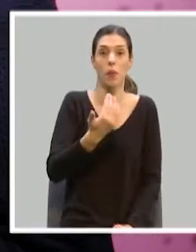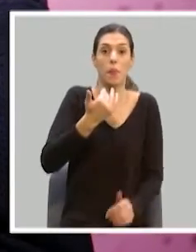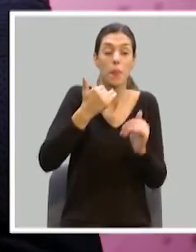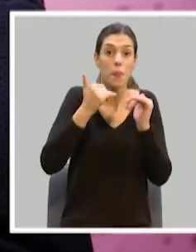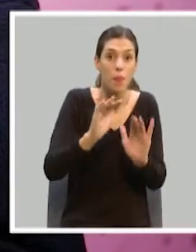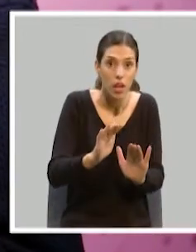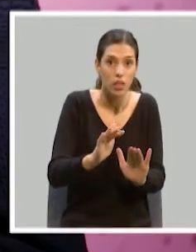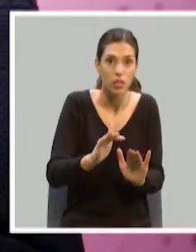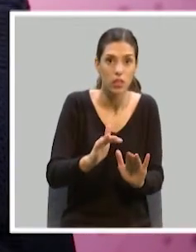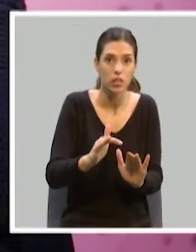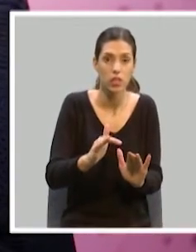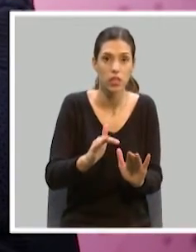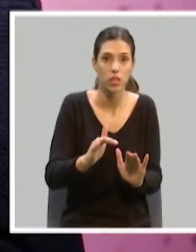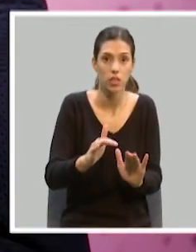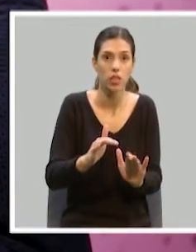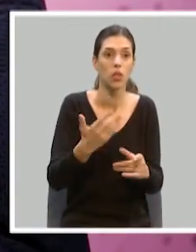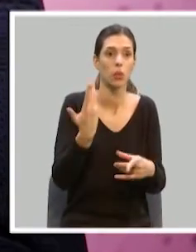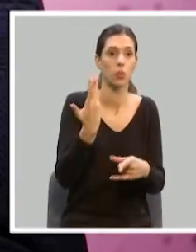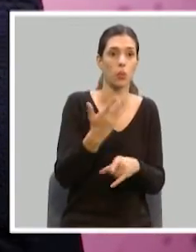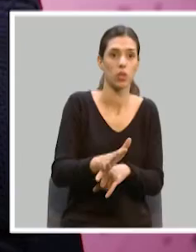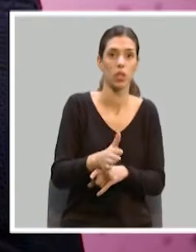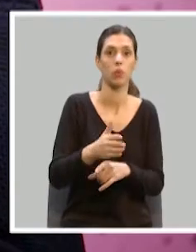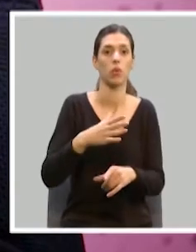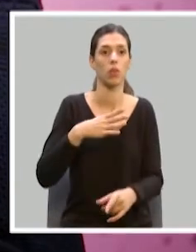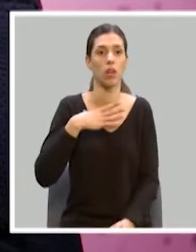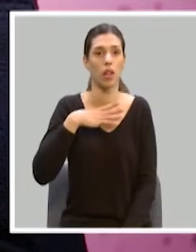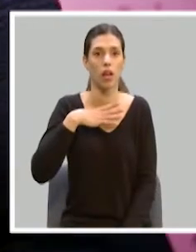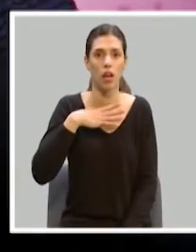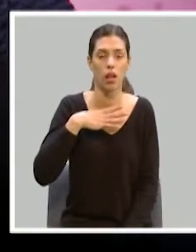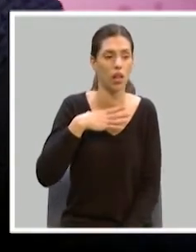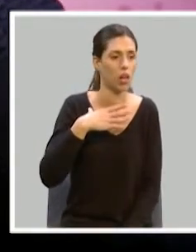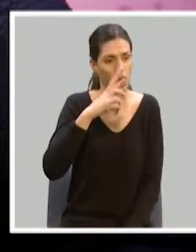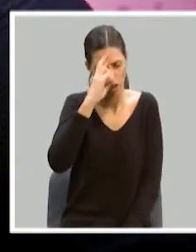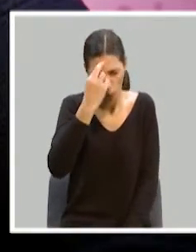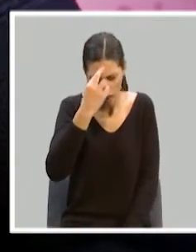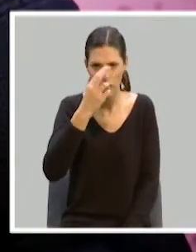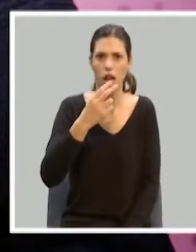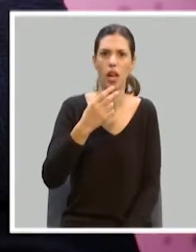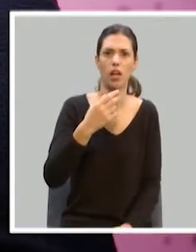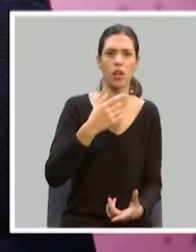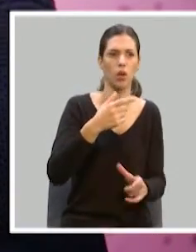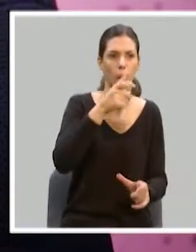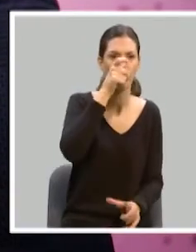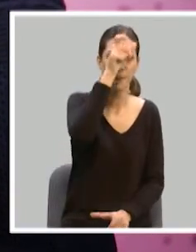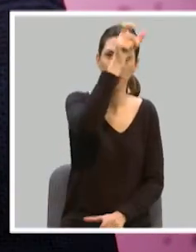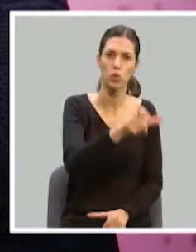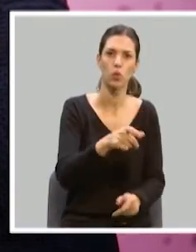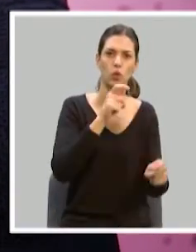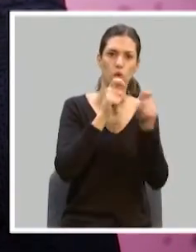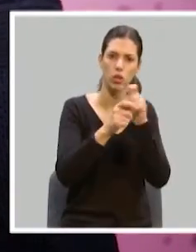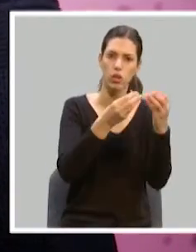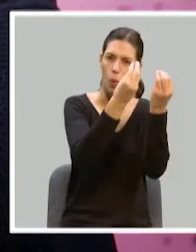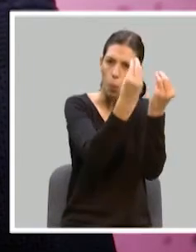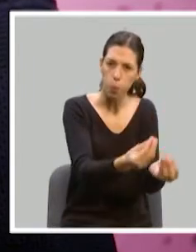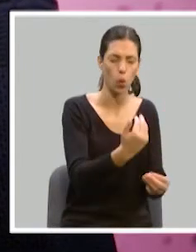extremamente inglório tu querer se vou aguentar mantermos um bom